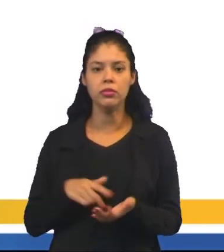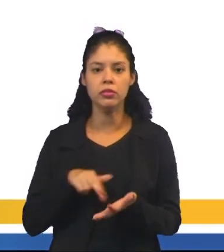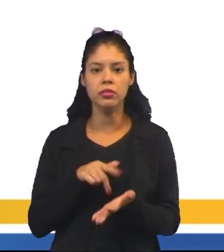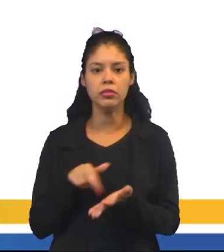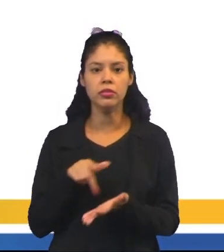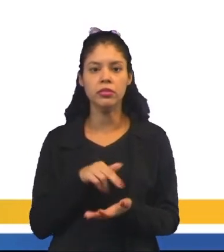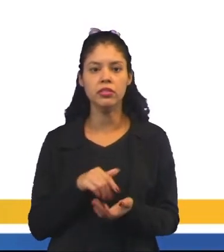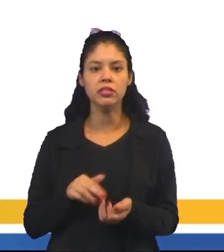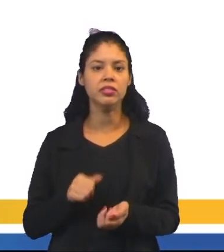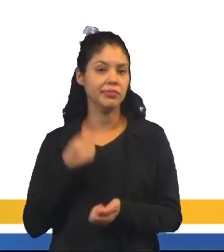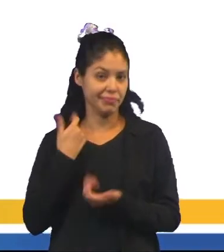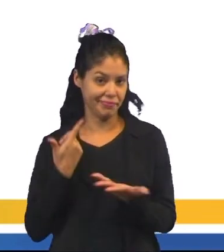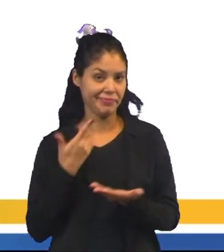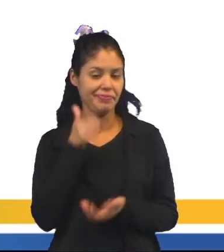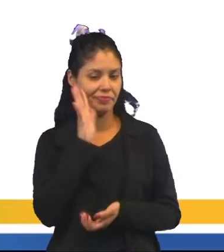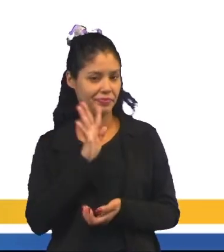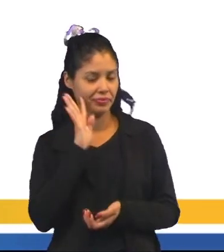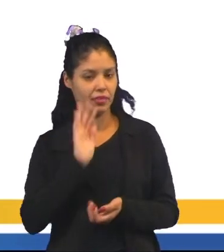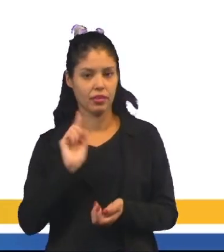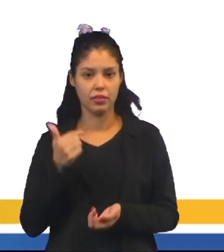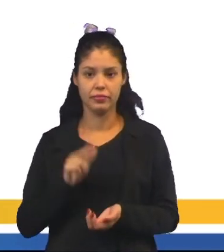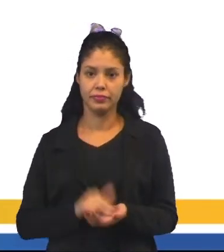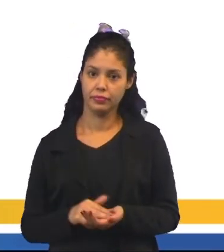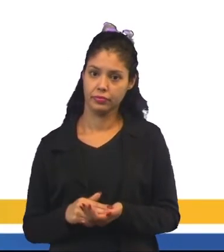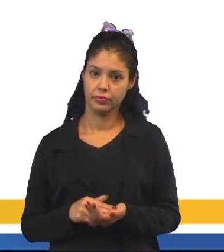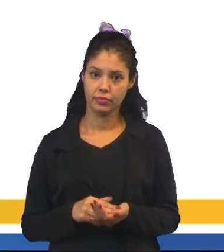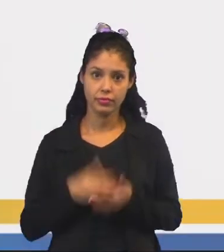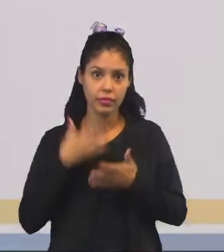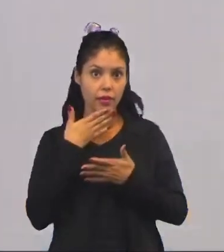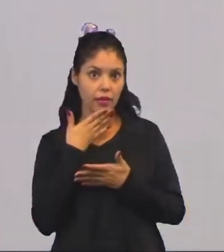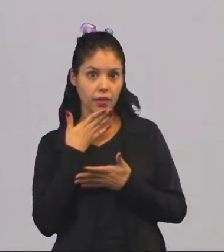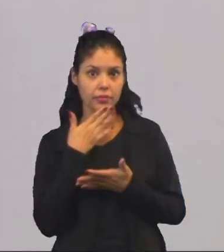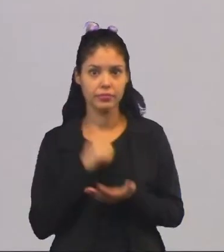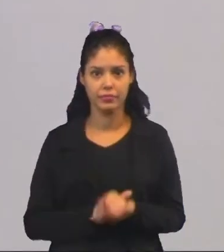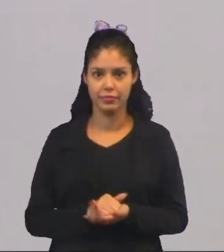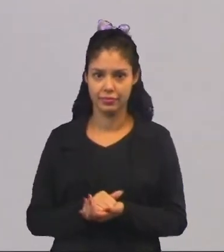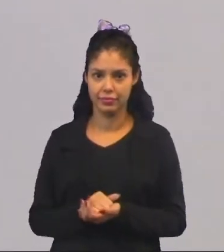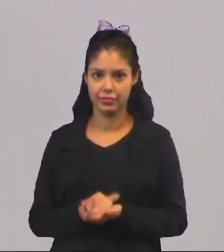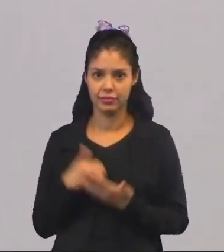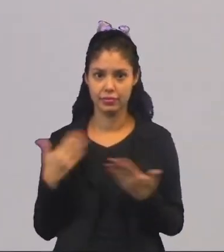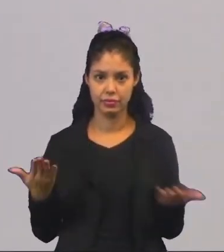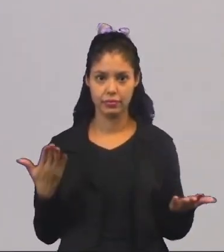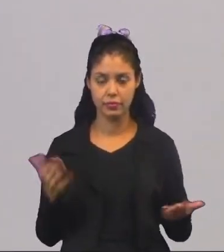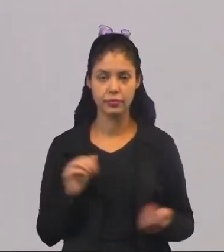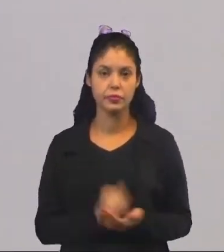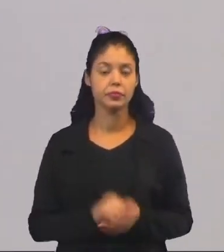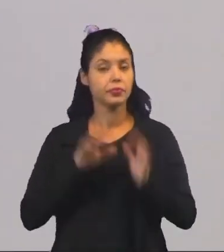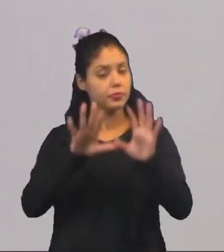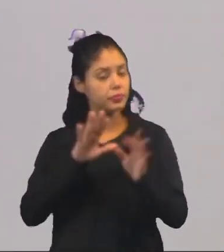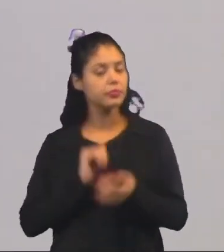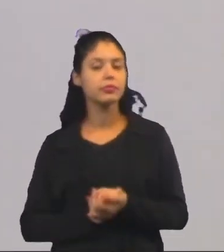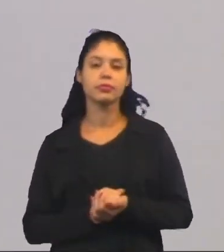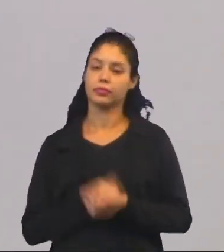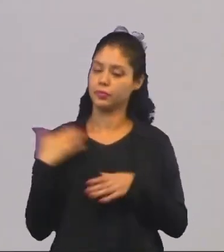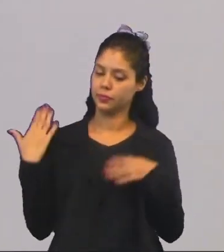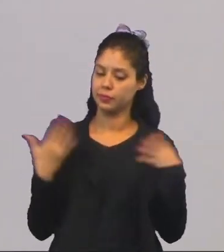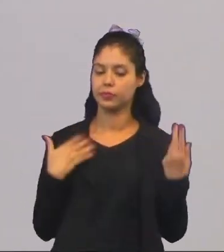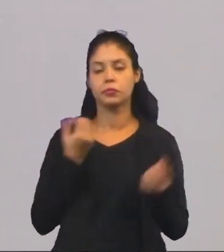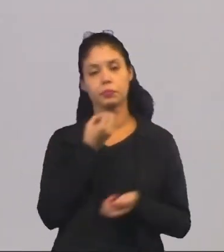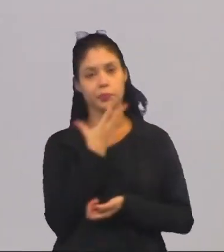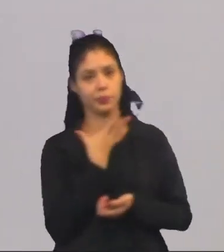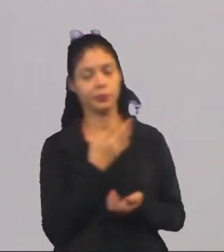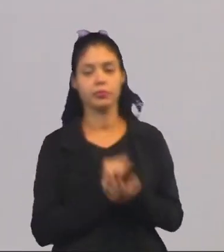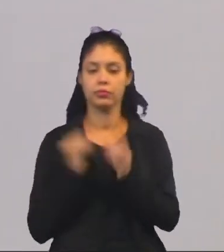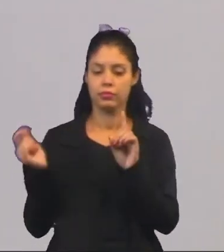nesse patins, ela tá muito estilosa. E essa outra aí tá com uma cara de tipo surpresa, mas que delícia. E justamente isso, o lazer radical é